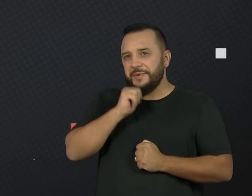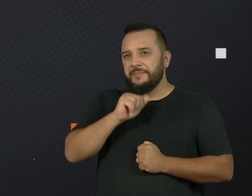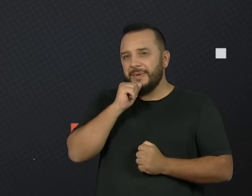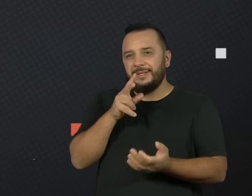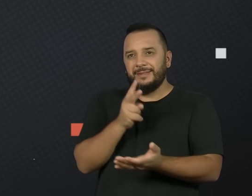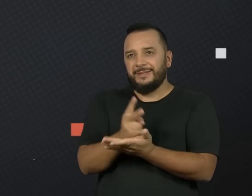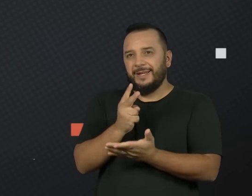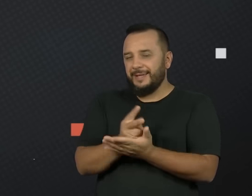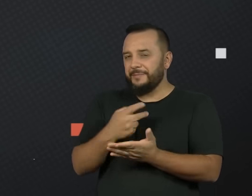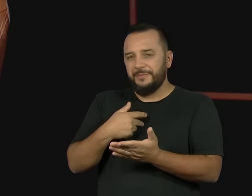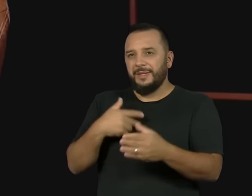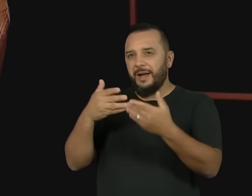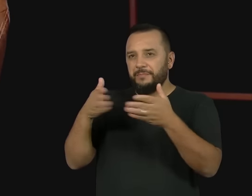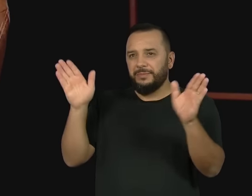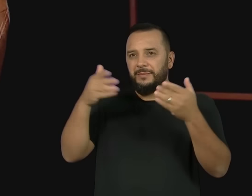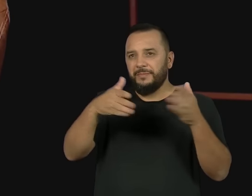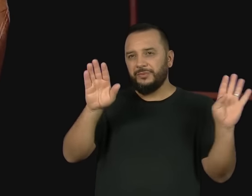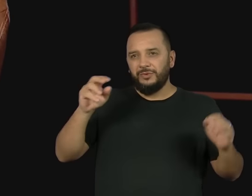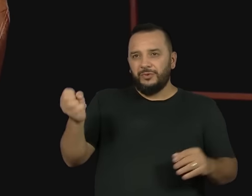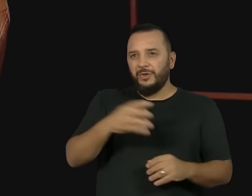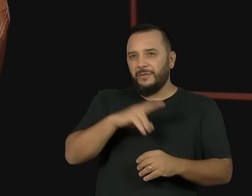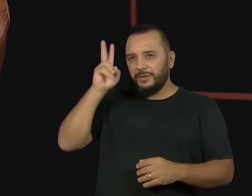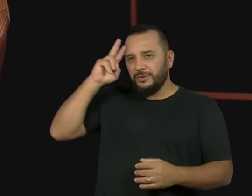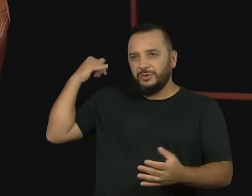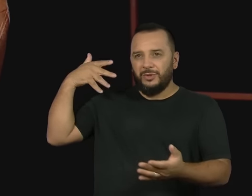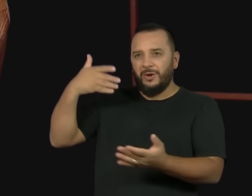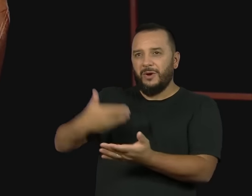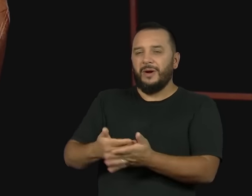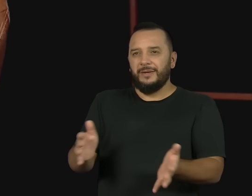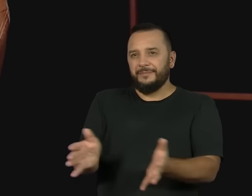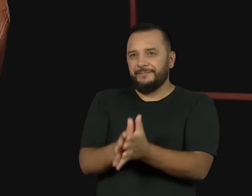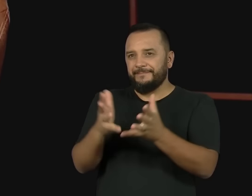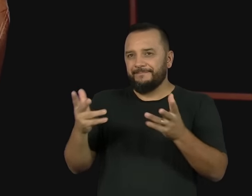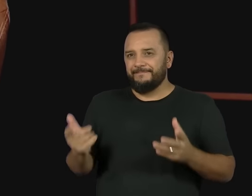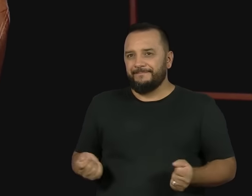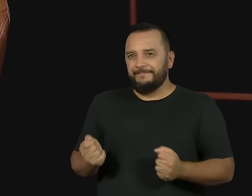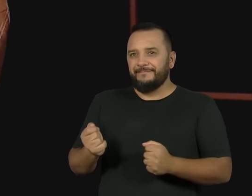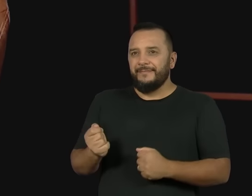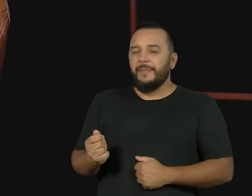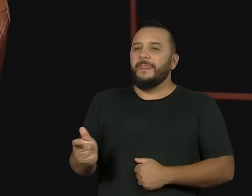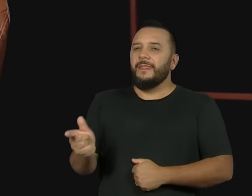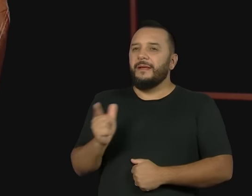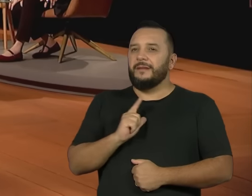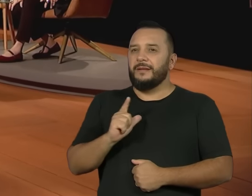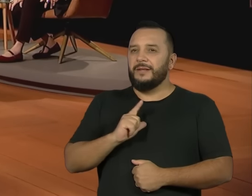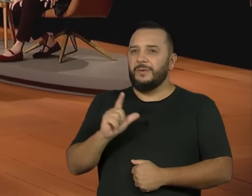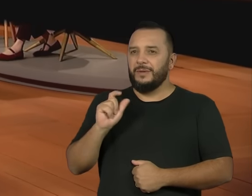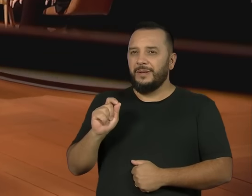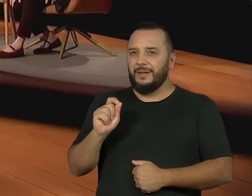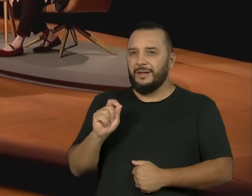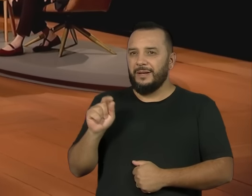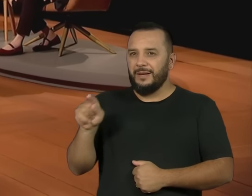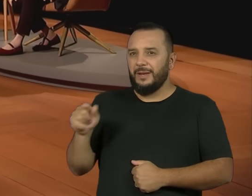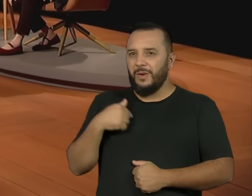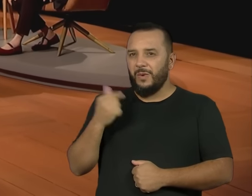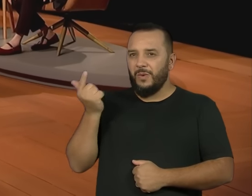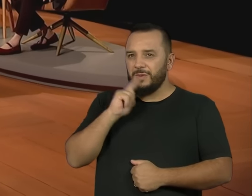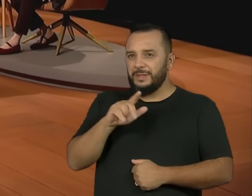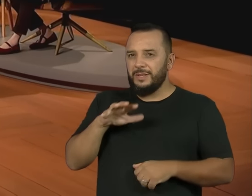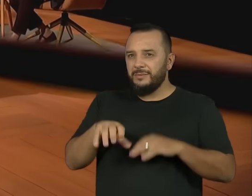abrir horizontes. E a história dela foi incrível, né? Incrível, né? E um exemplo absoluto, porque o que ela conseguiu